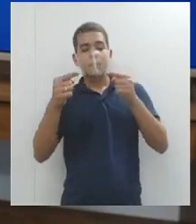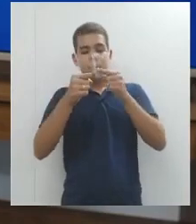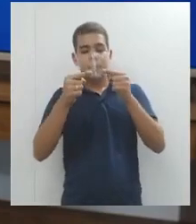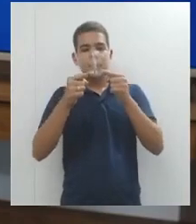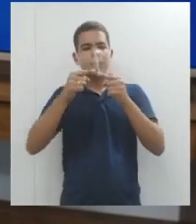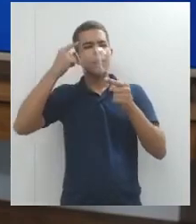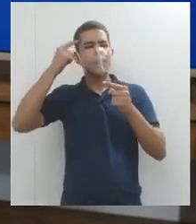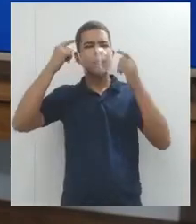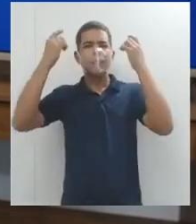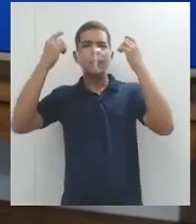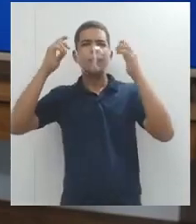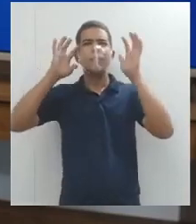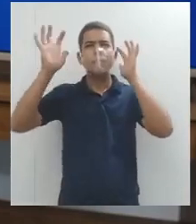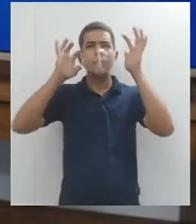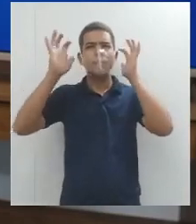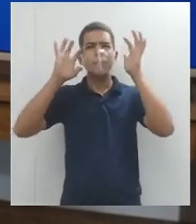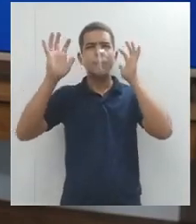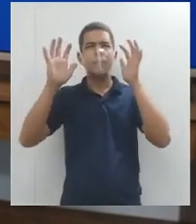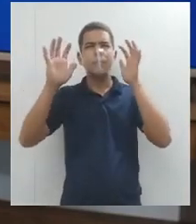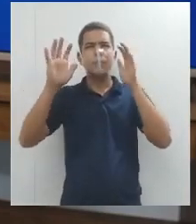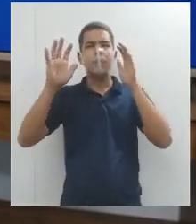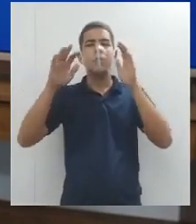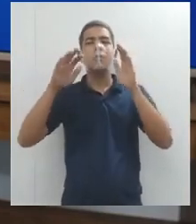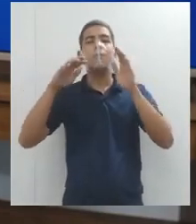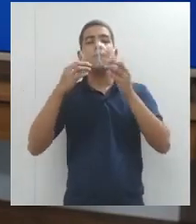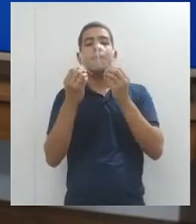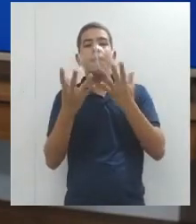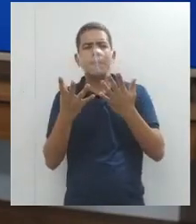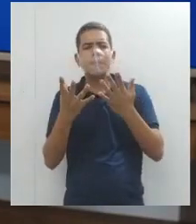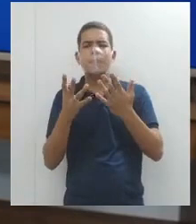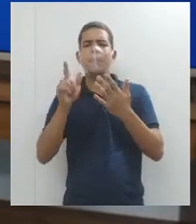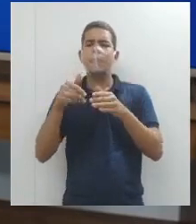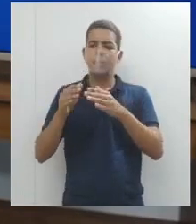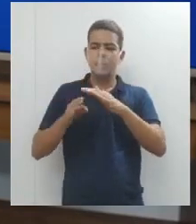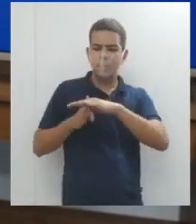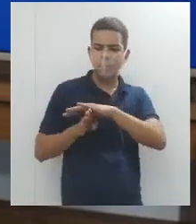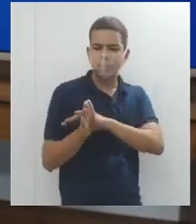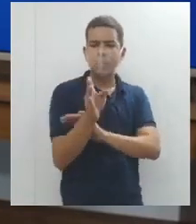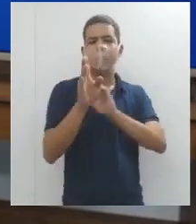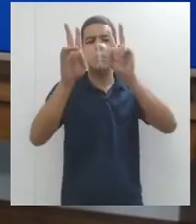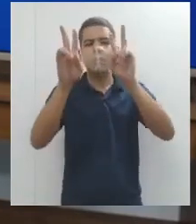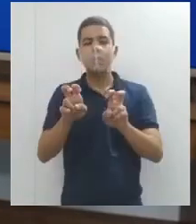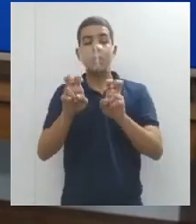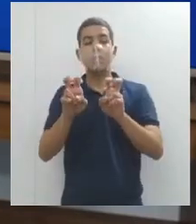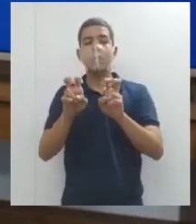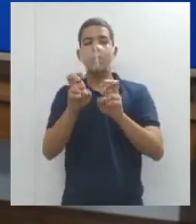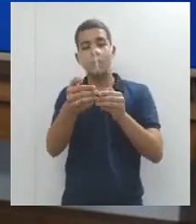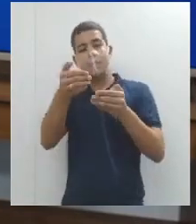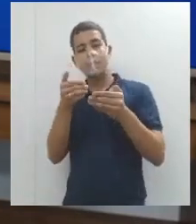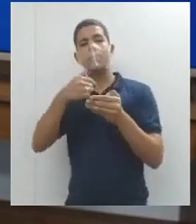que eu preciso fazer com você antes de prosseguir nesse assunto e também, ao mesmo tempo, para que você compreenda